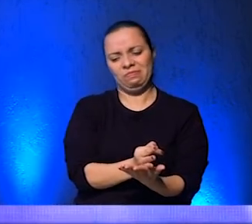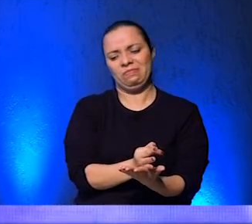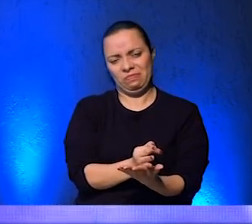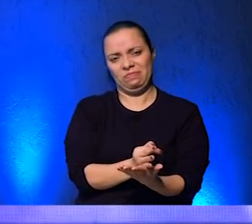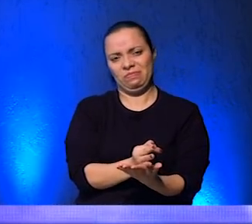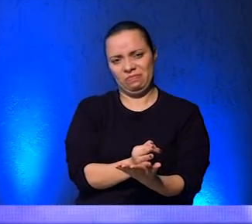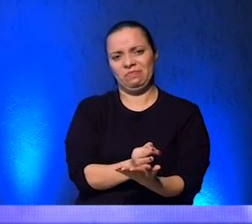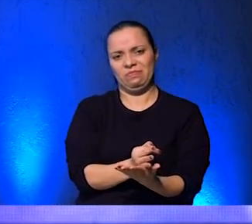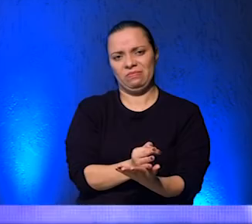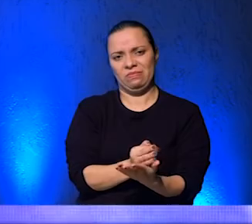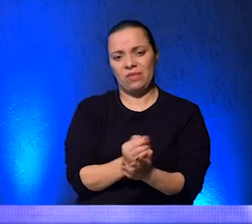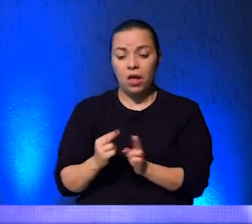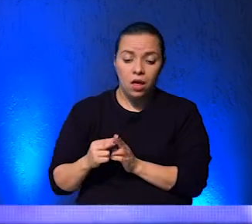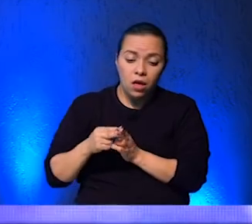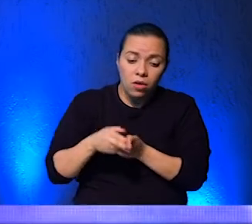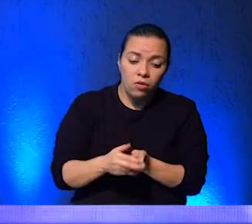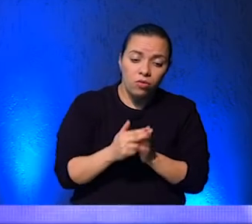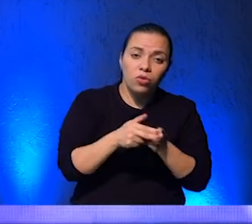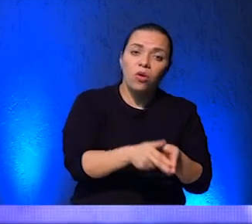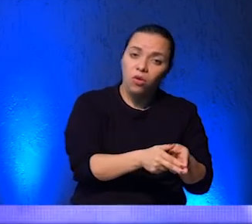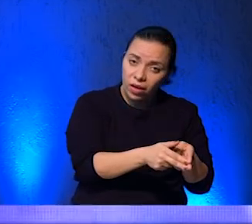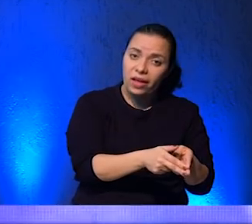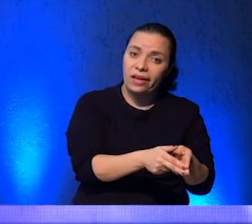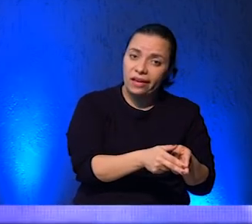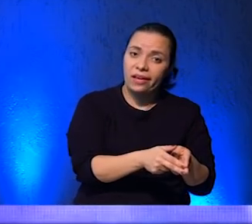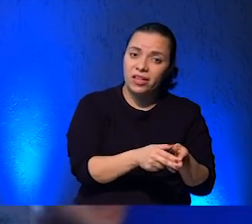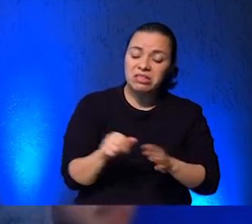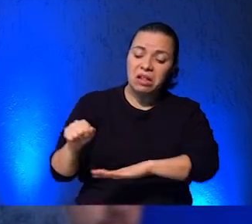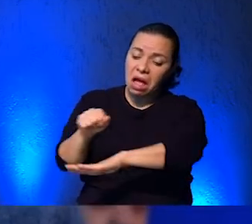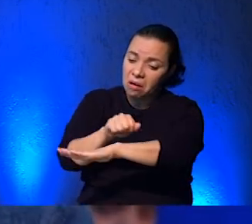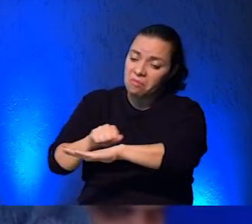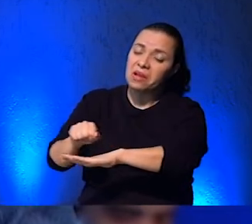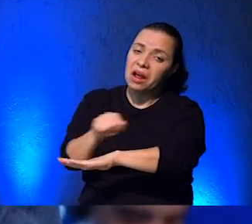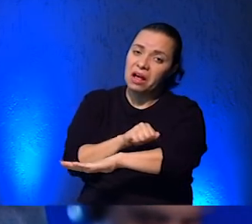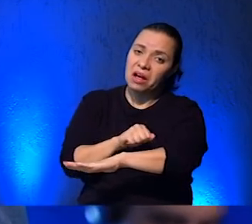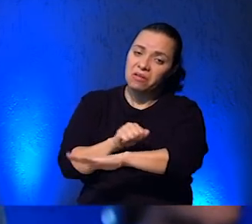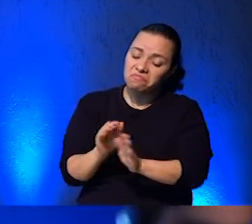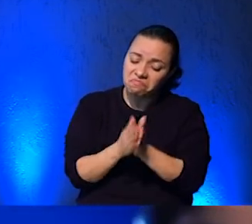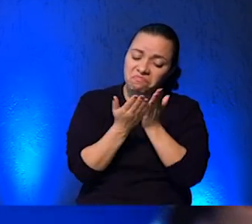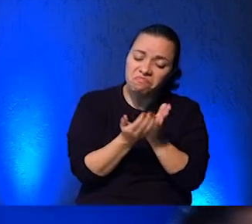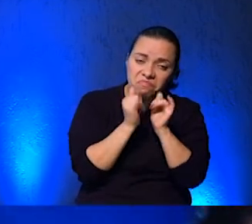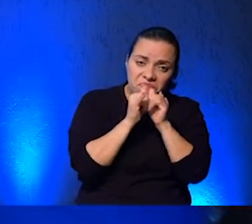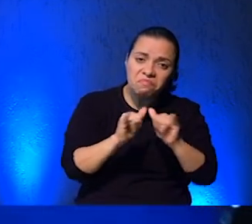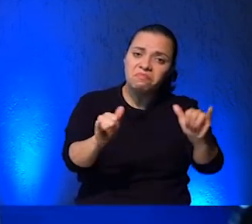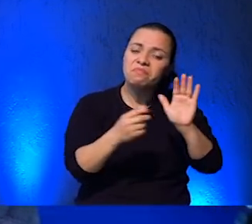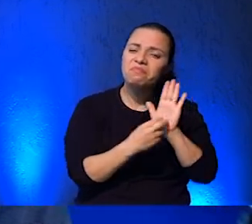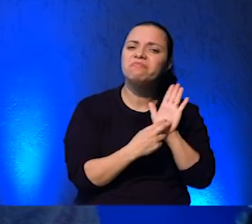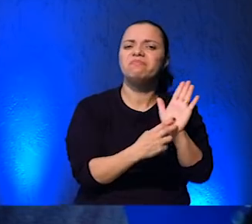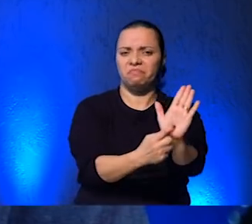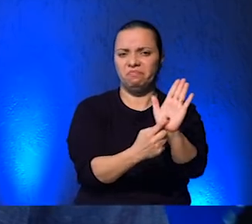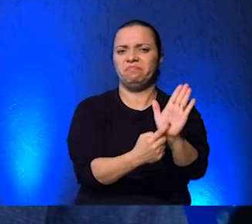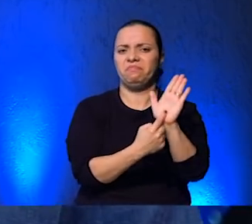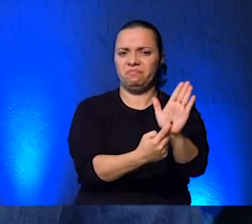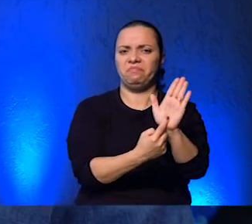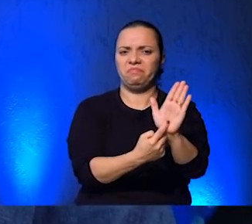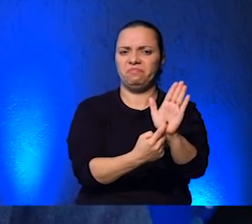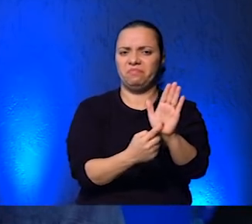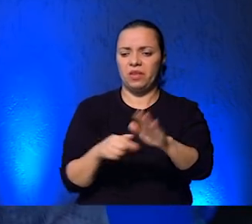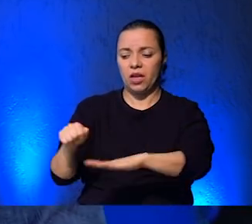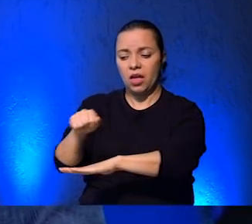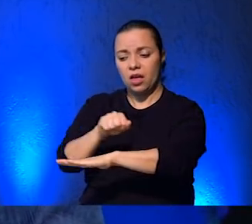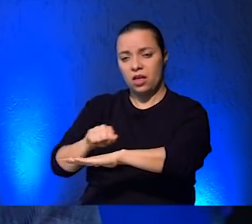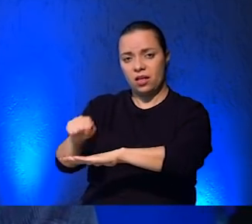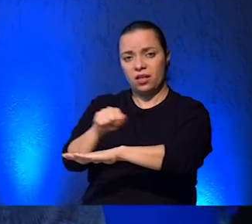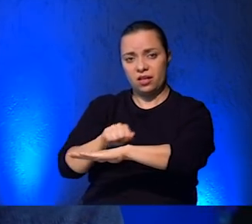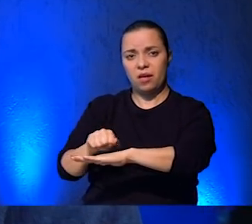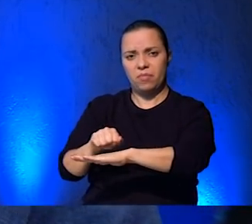achou graça abraão manteve a fé com deus a bíblia diz que abraão creu contra a esperança e